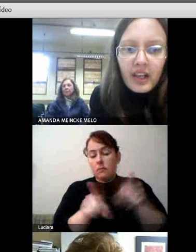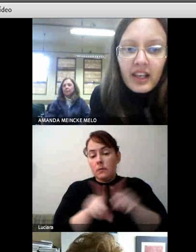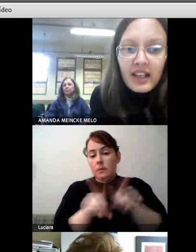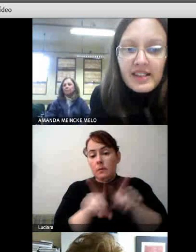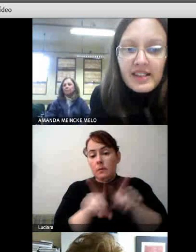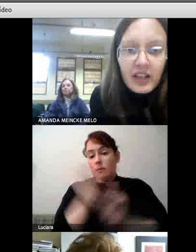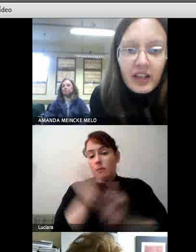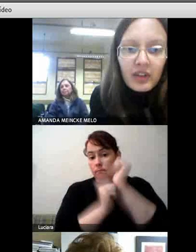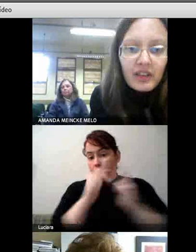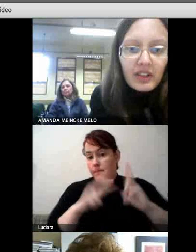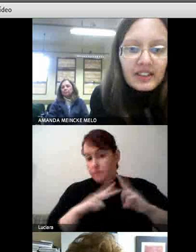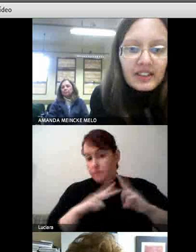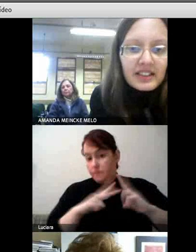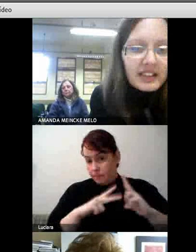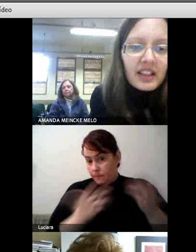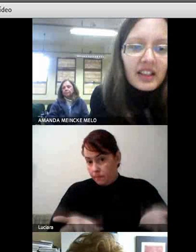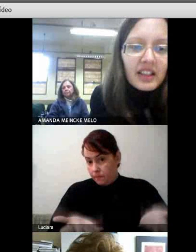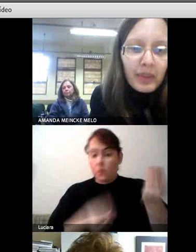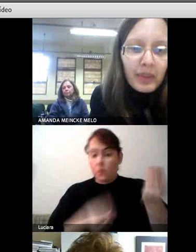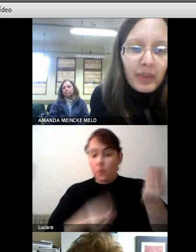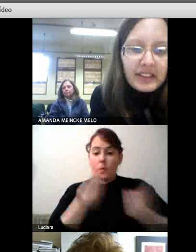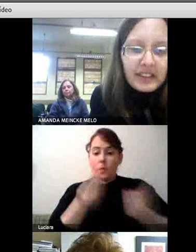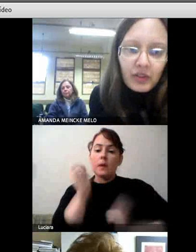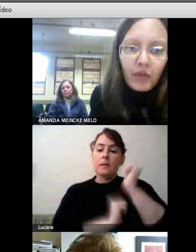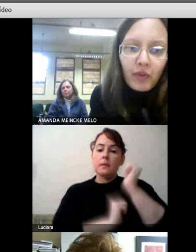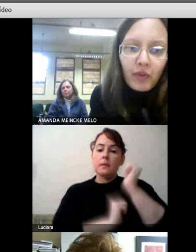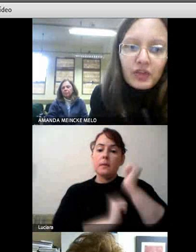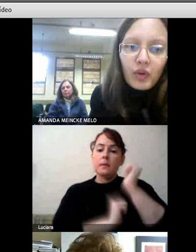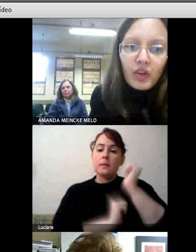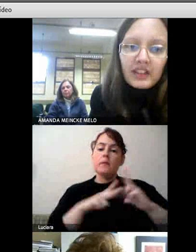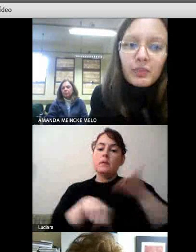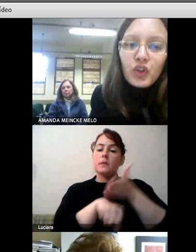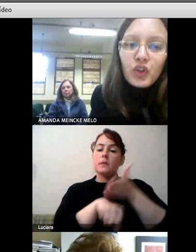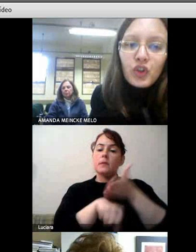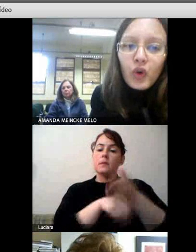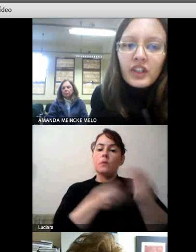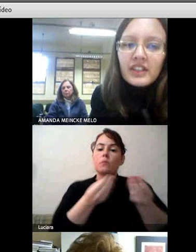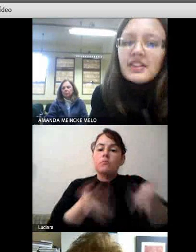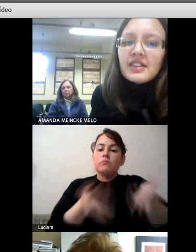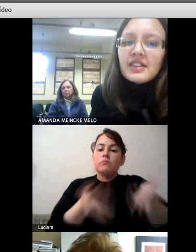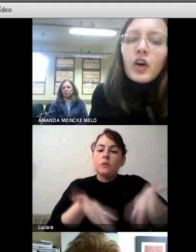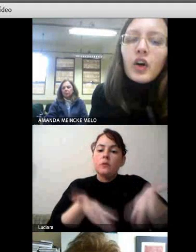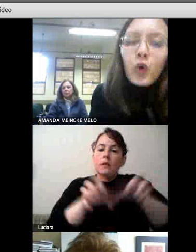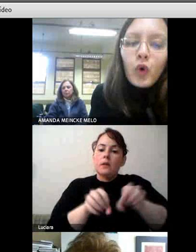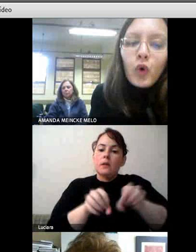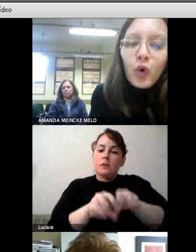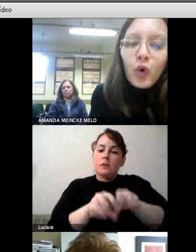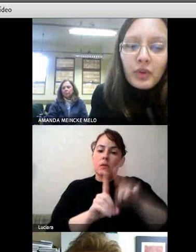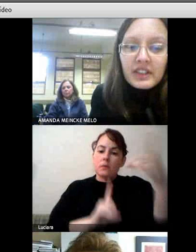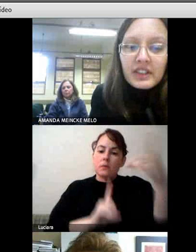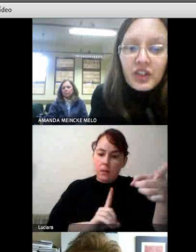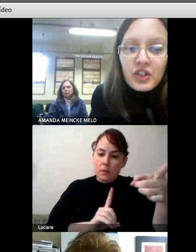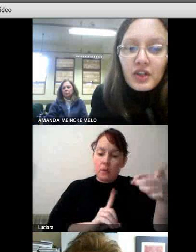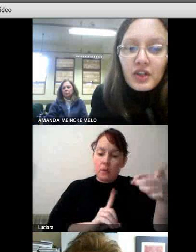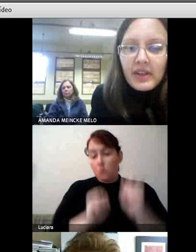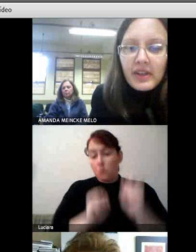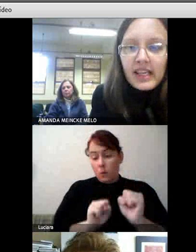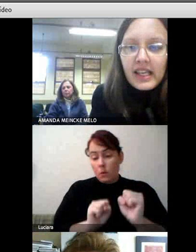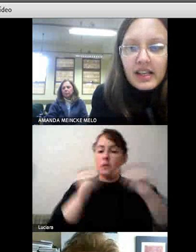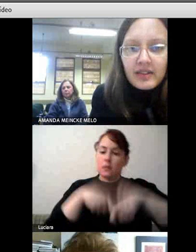e incentivo à educação à distância, tanto na capacitação de professores, monitores, claro, ele foi como no incentivo